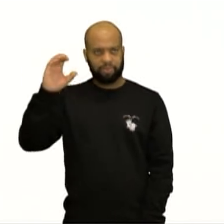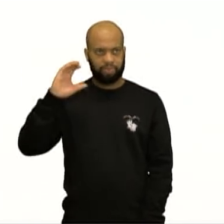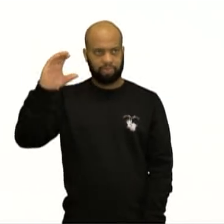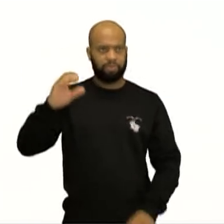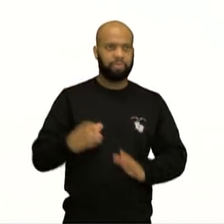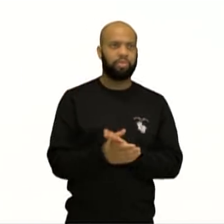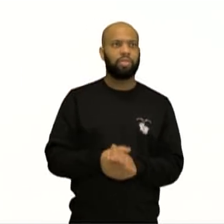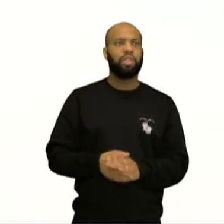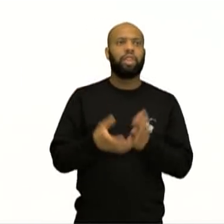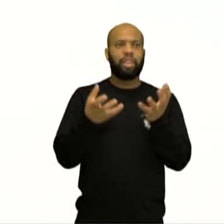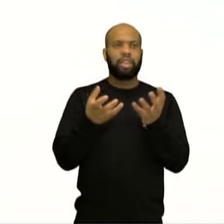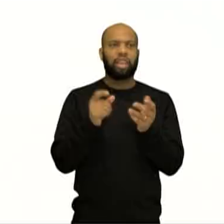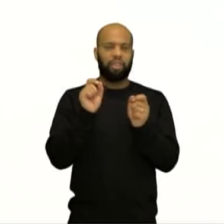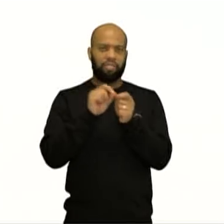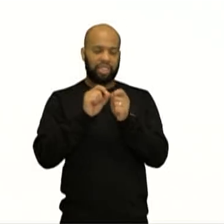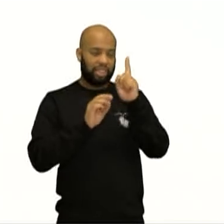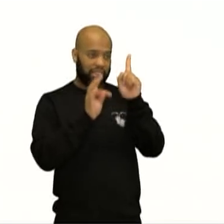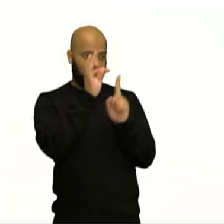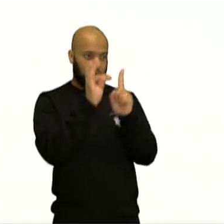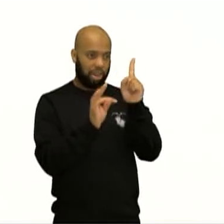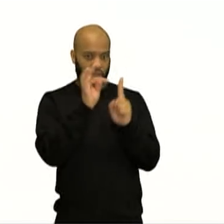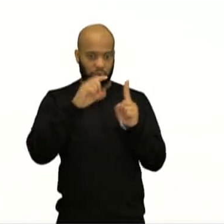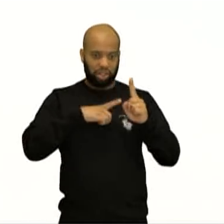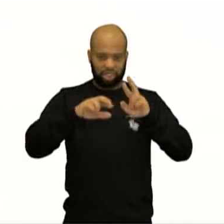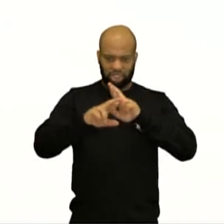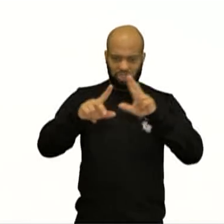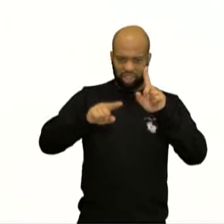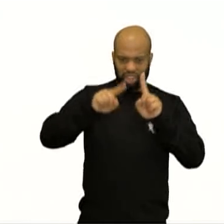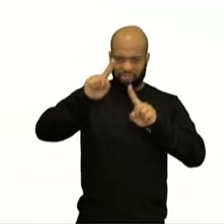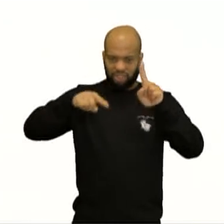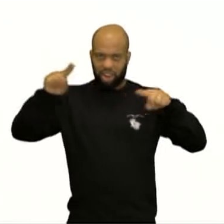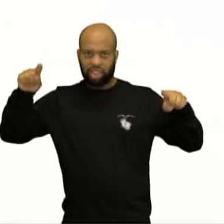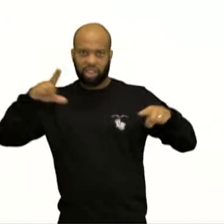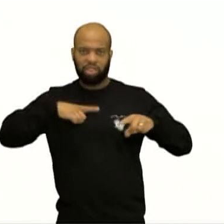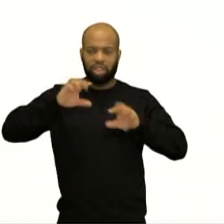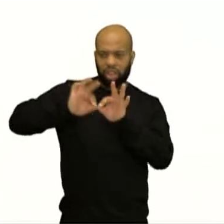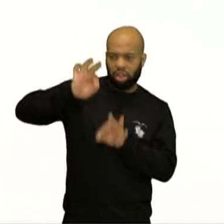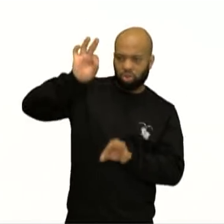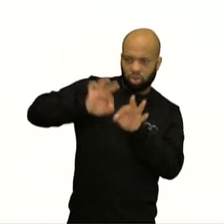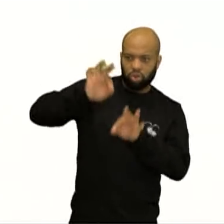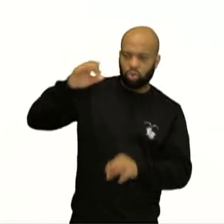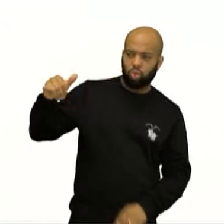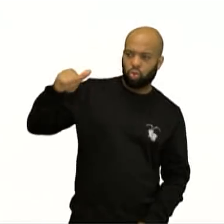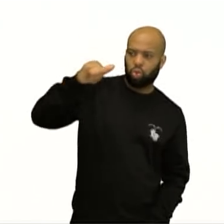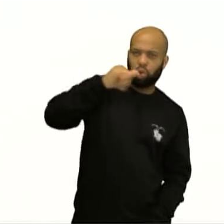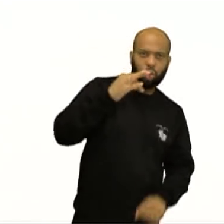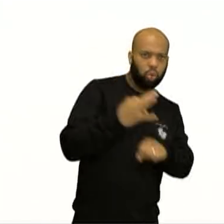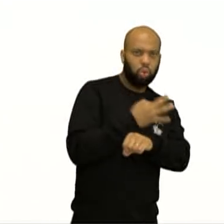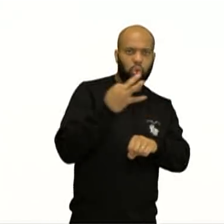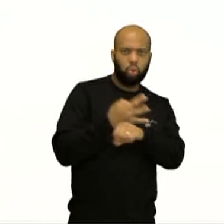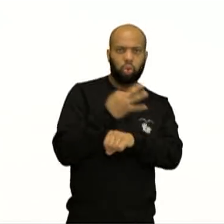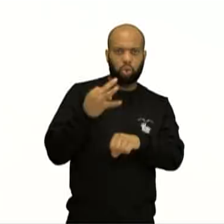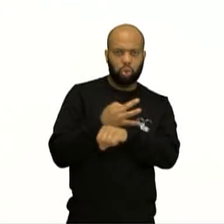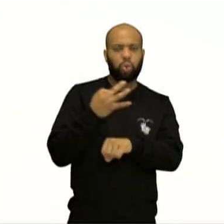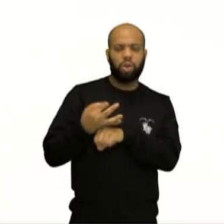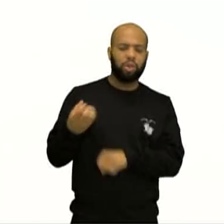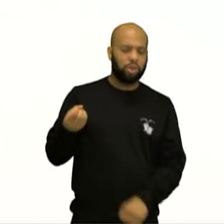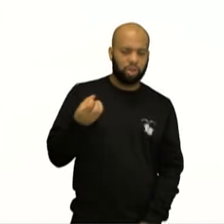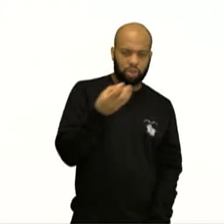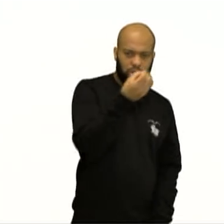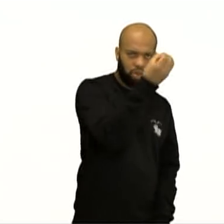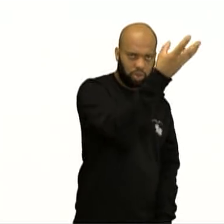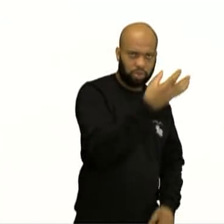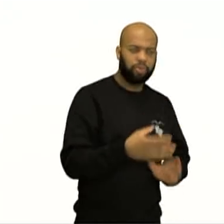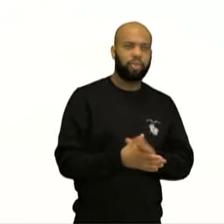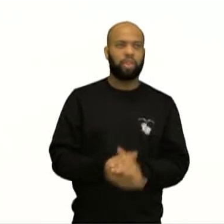Celsius. Calcule a variação de temperatura e de altitude que a aeronave suportou nesta viagem. Então, observem